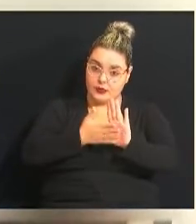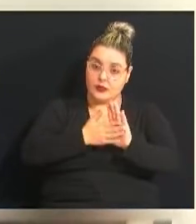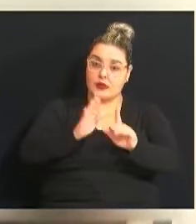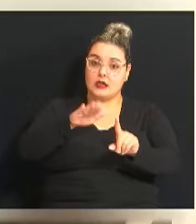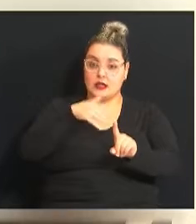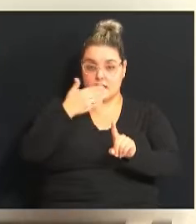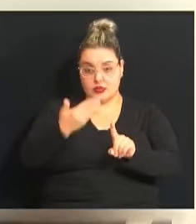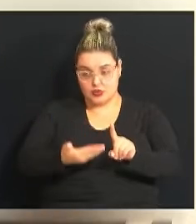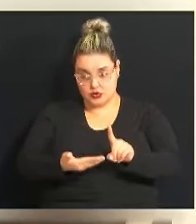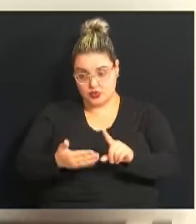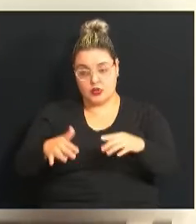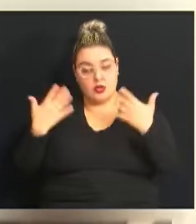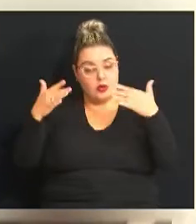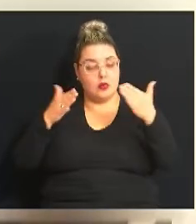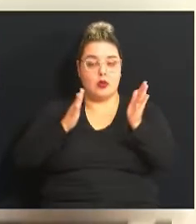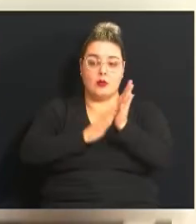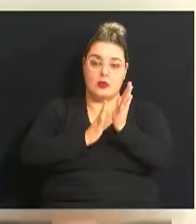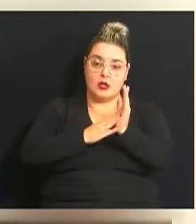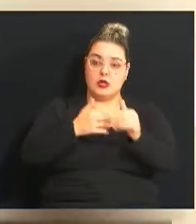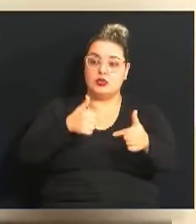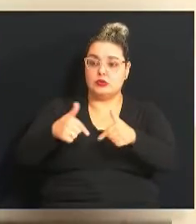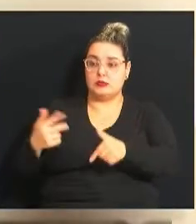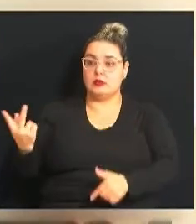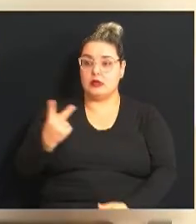e parabenizou o trabalho dos 2.